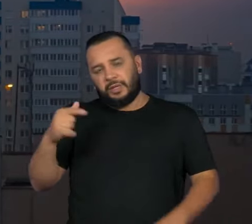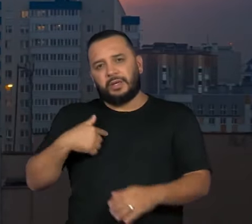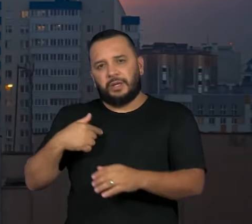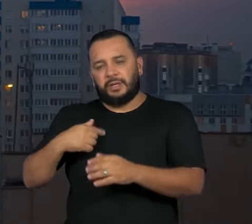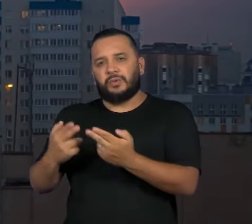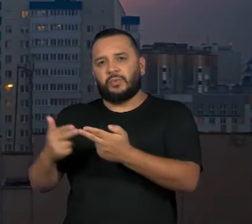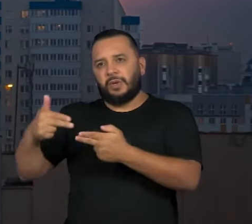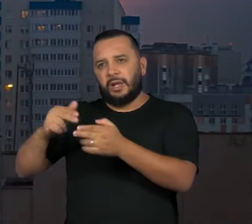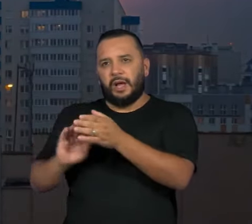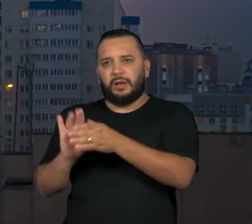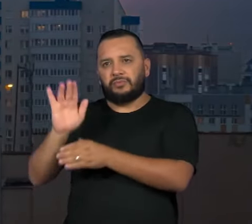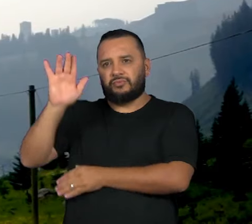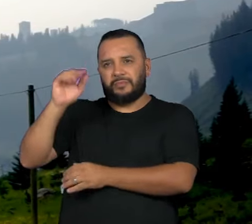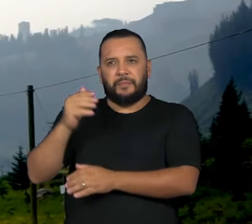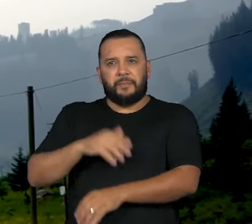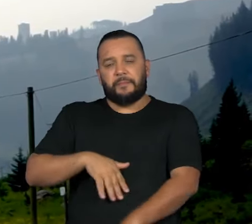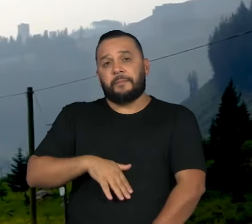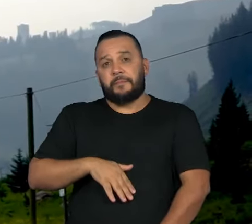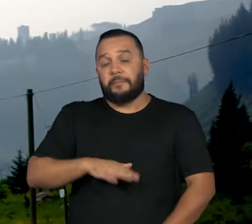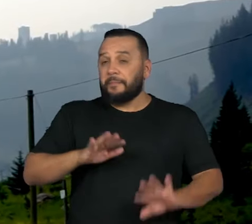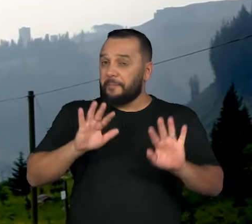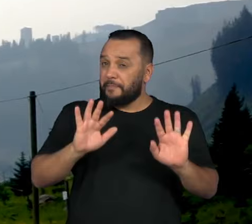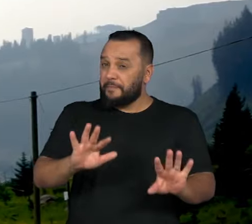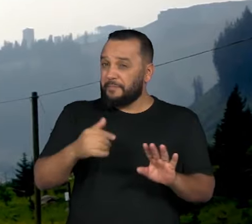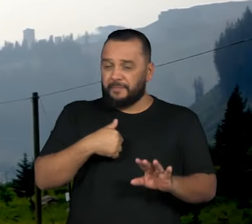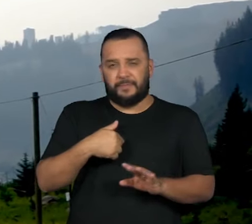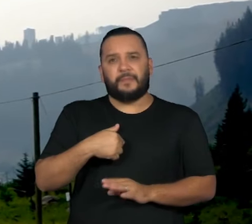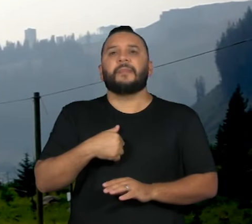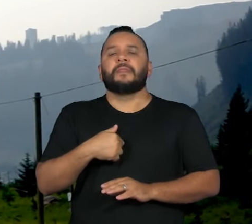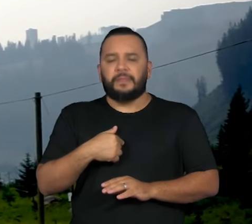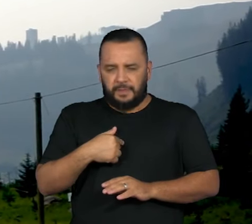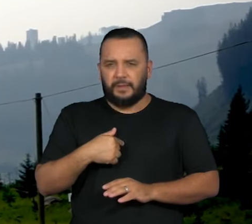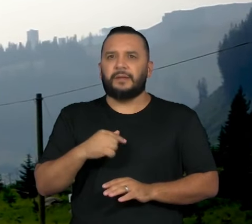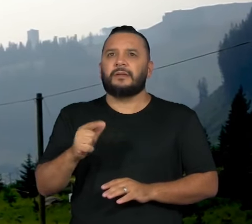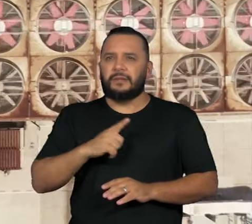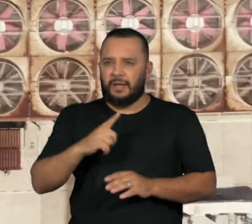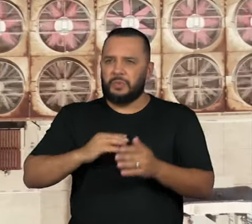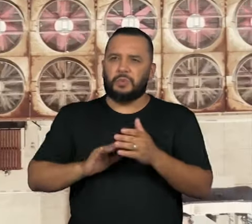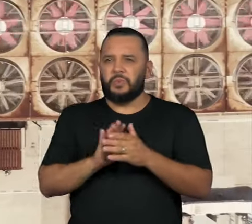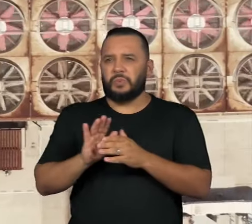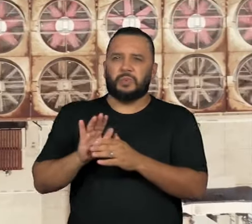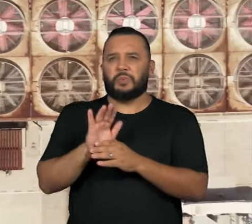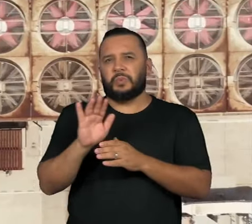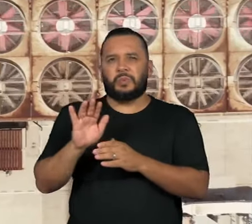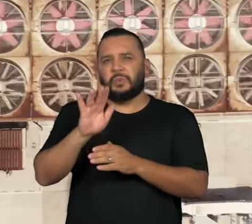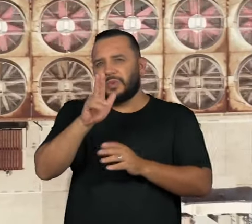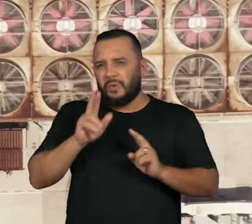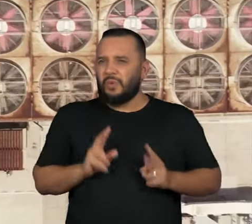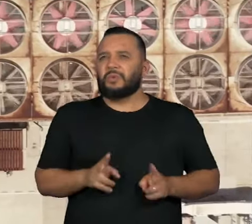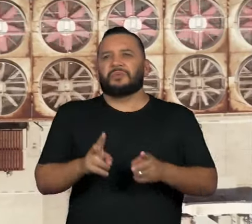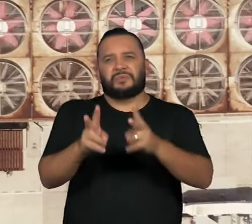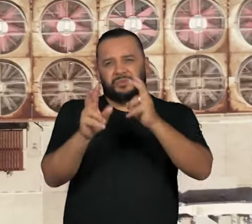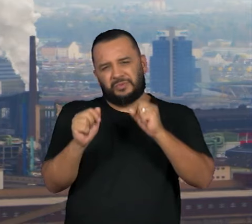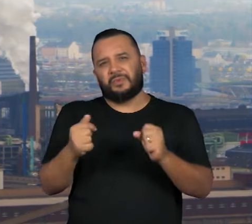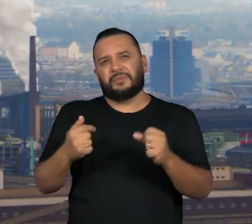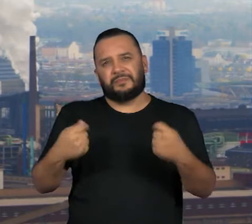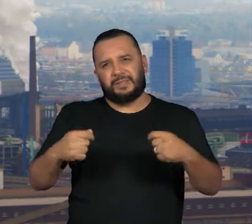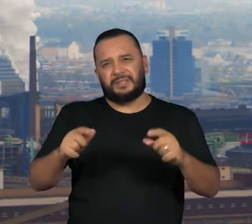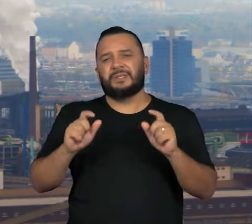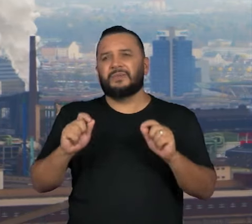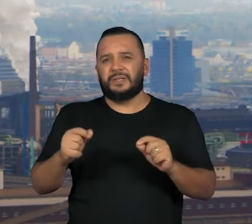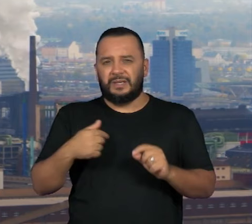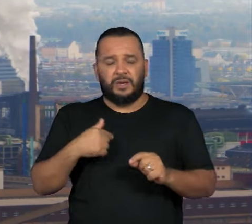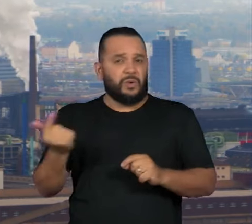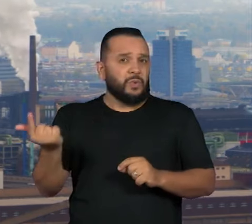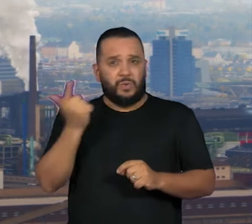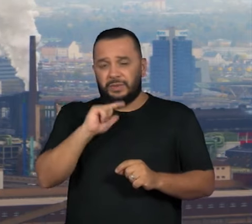a agência diz que as emissões continuam numa trajetória de crescimento insustentável e muito ainda precisa ser feito para que a